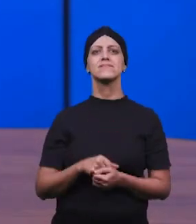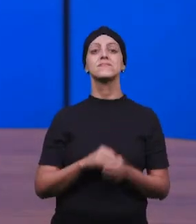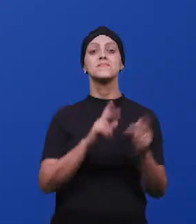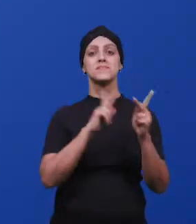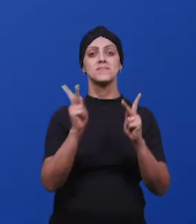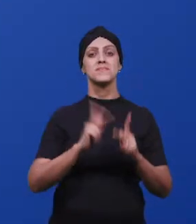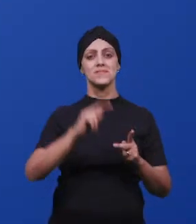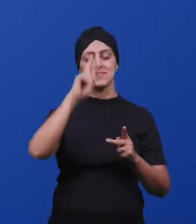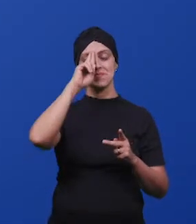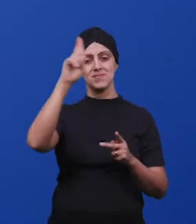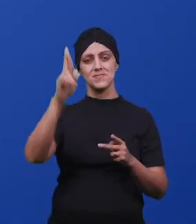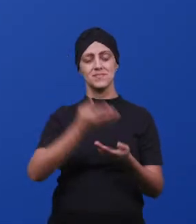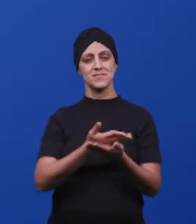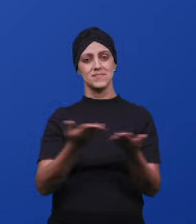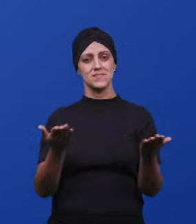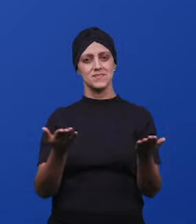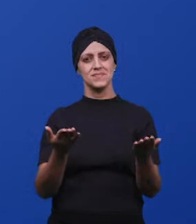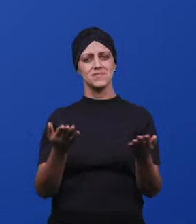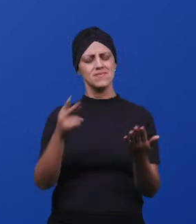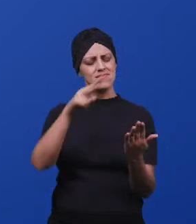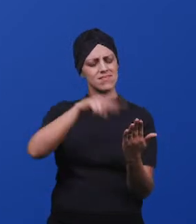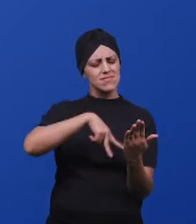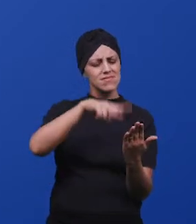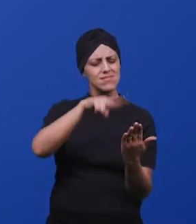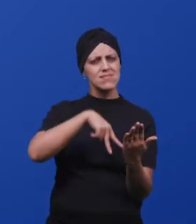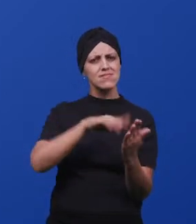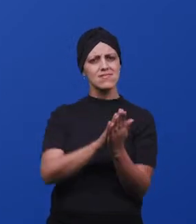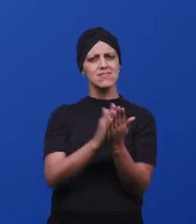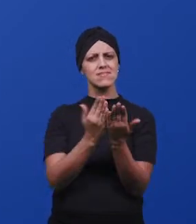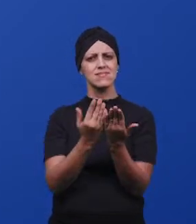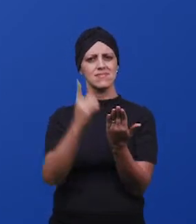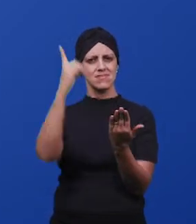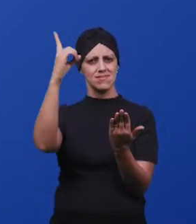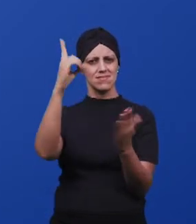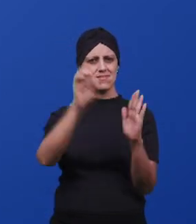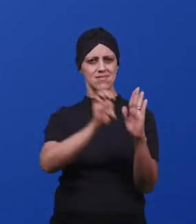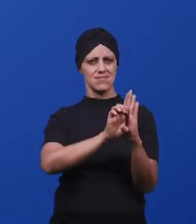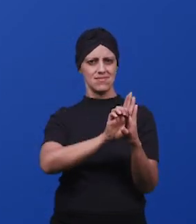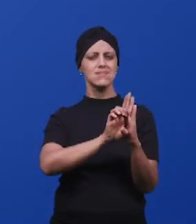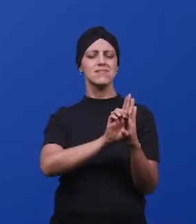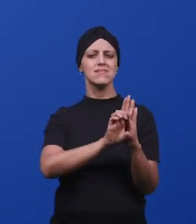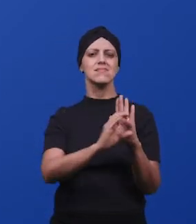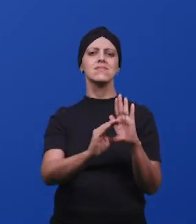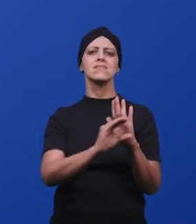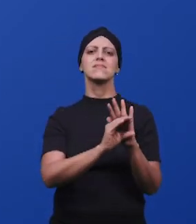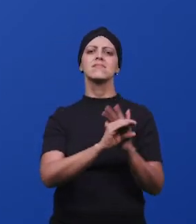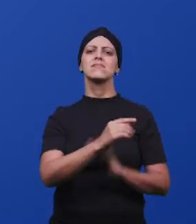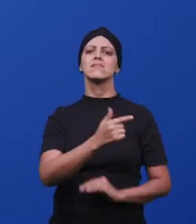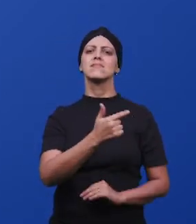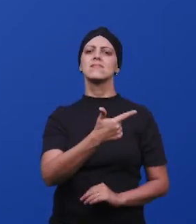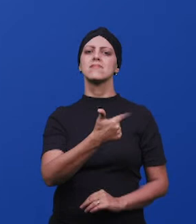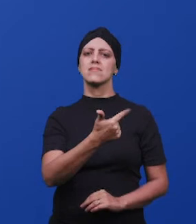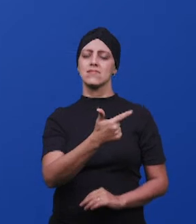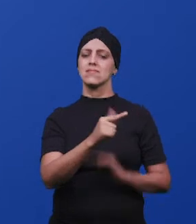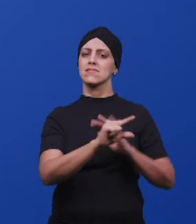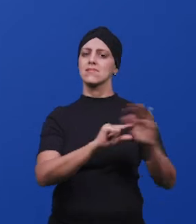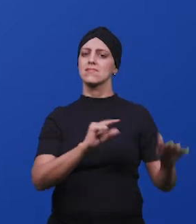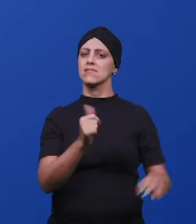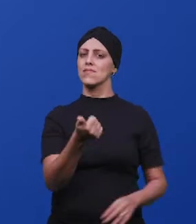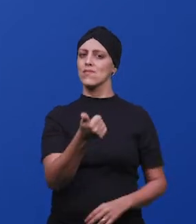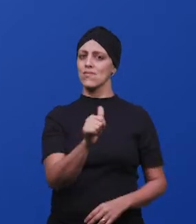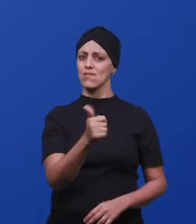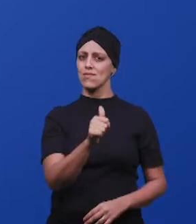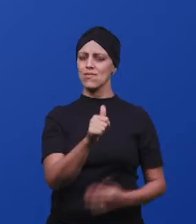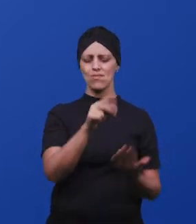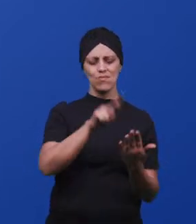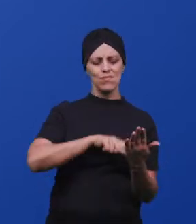sequência. A paz do Senhor, irmãos. Lendo o texto de Êxodo, capítulo